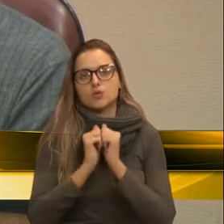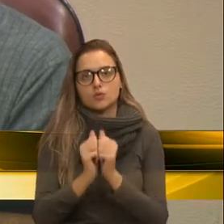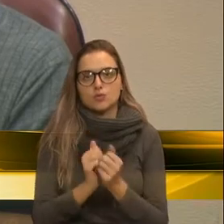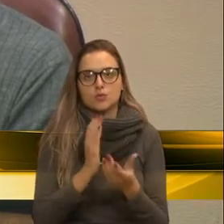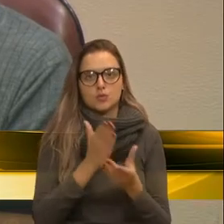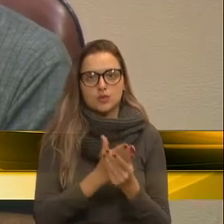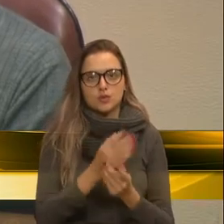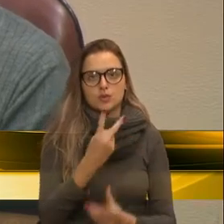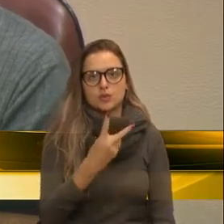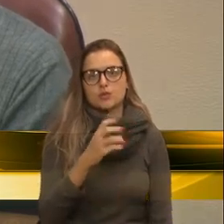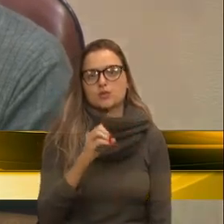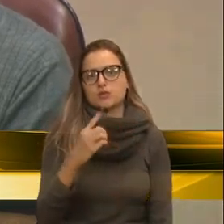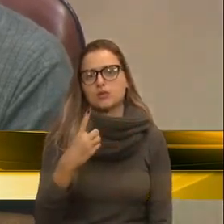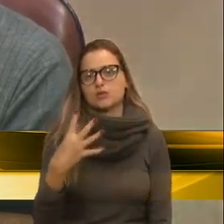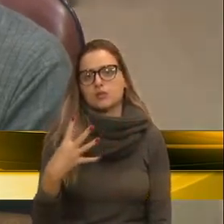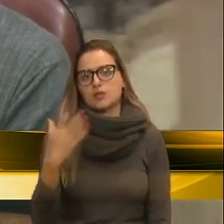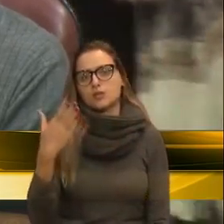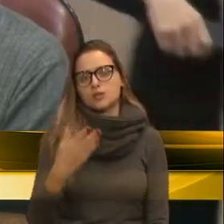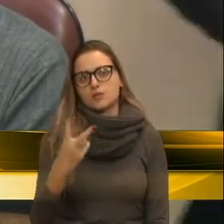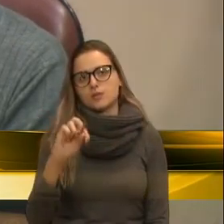processo